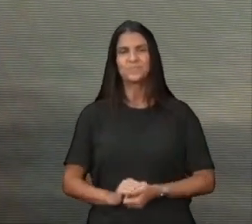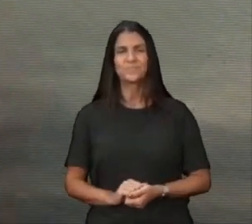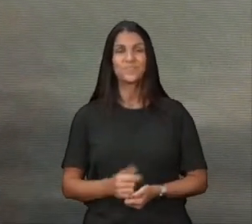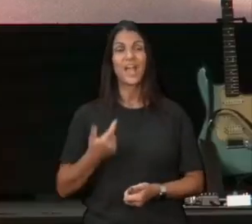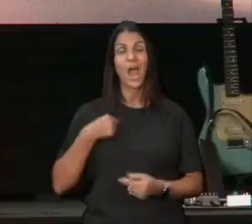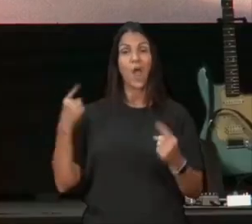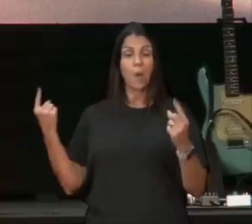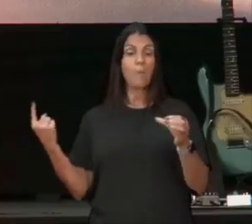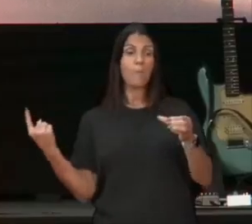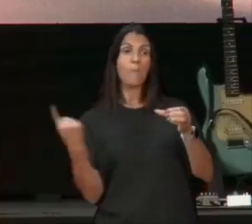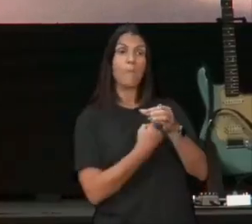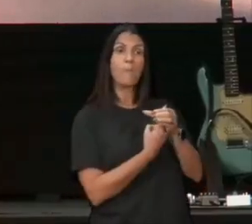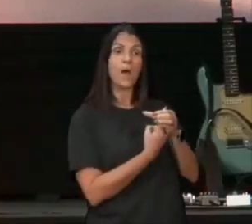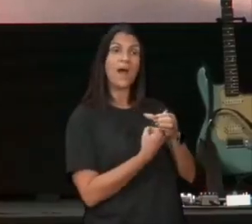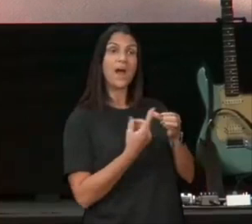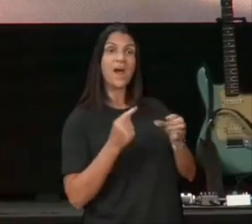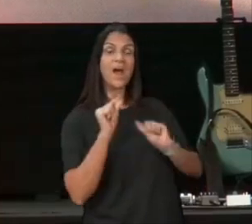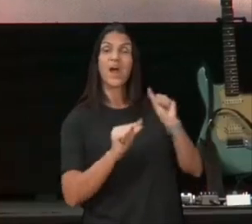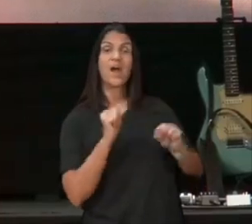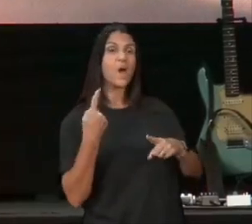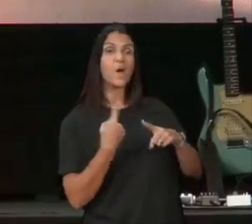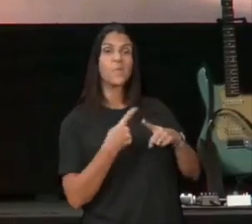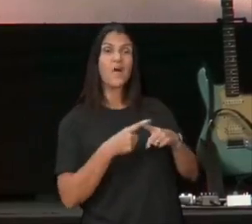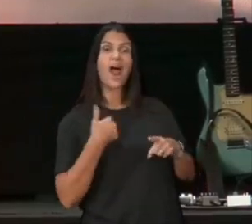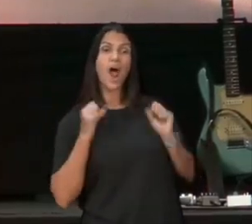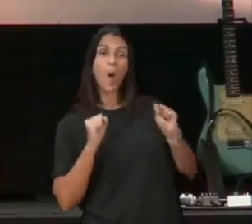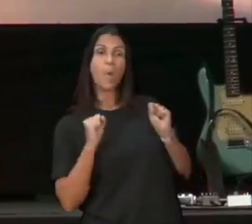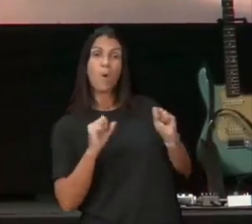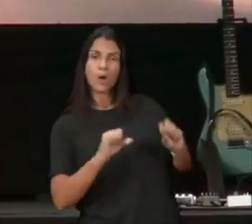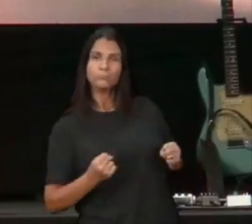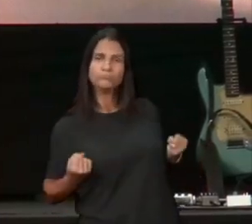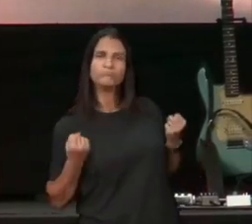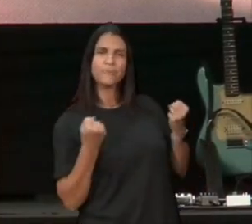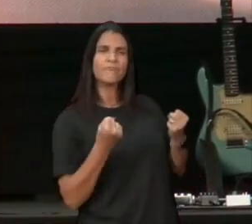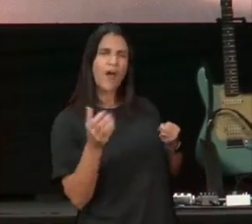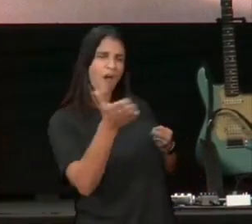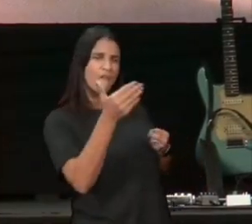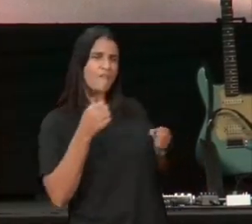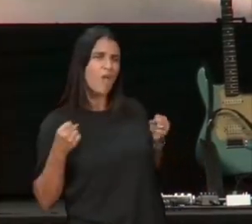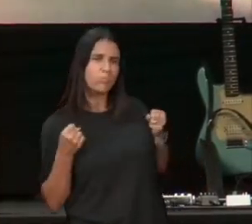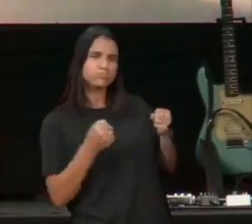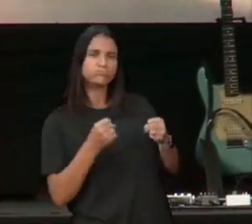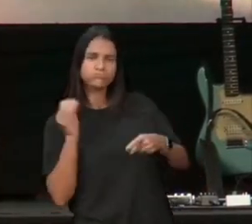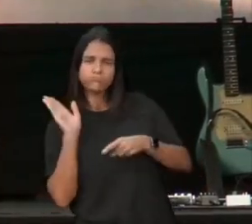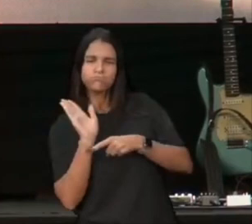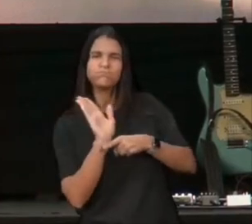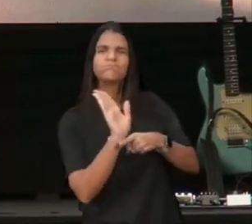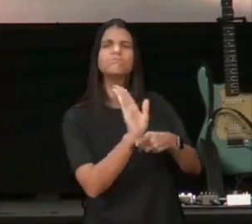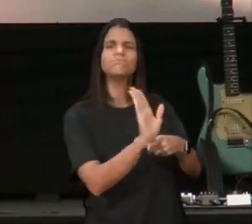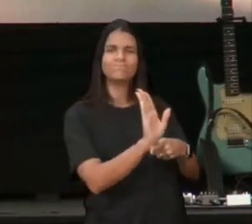mas eu vou ajudar essa pessoa, a marcar o gol dela, sabe aquela bola, que você está assim sozinho, em vez de estar para gol, você rola para o lado do seu amigo, e faz o gol,